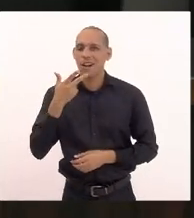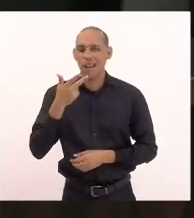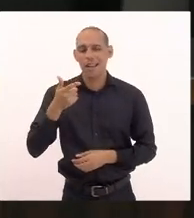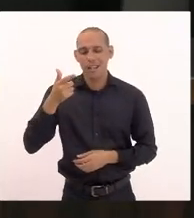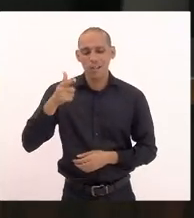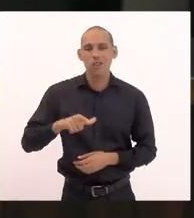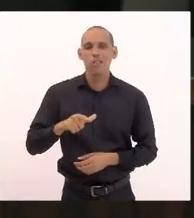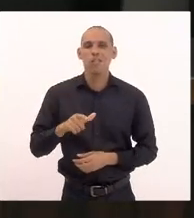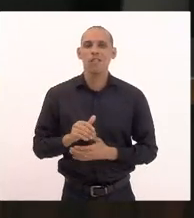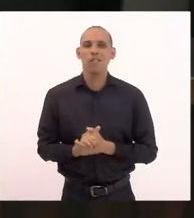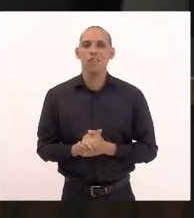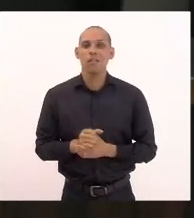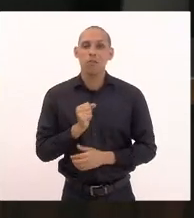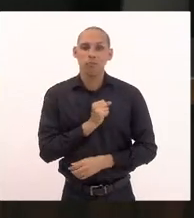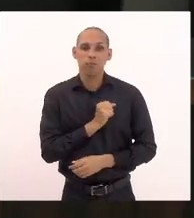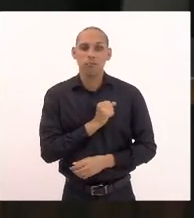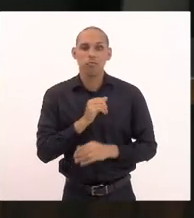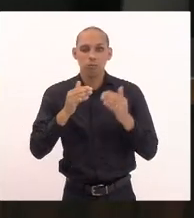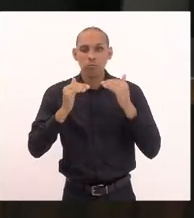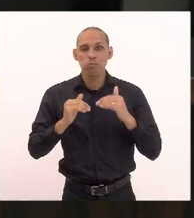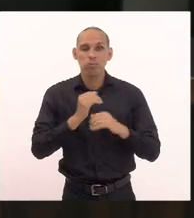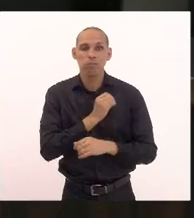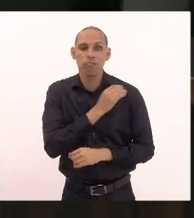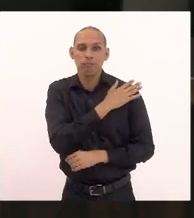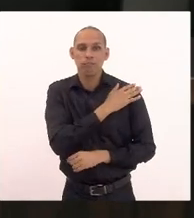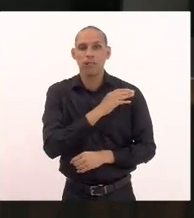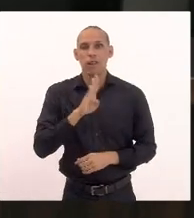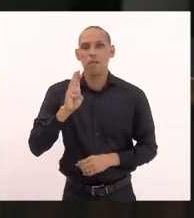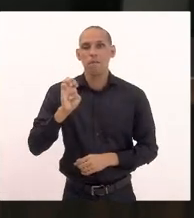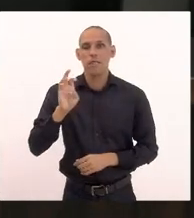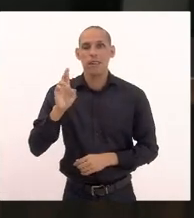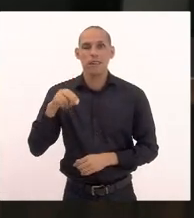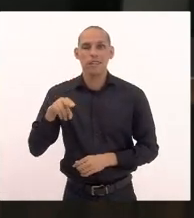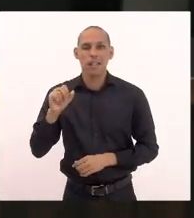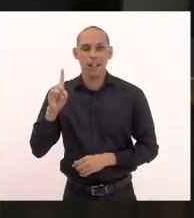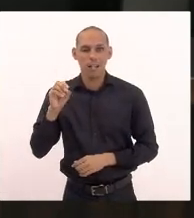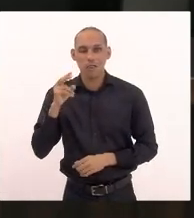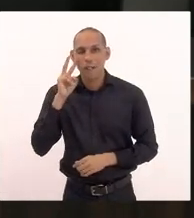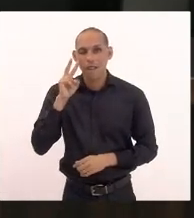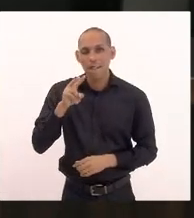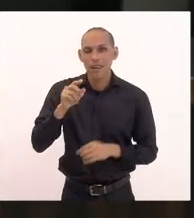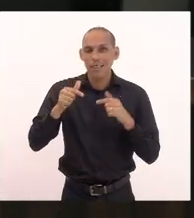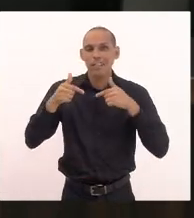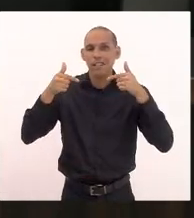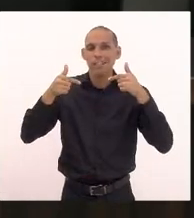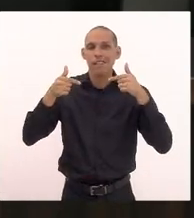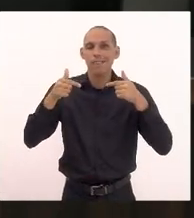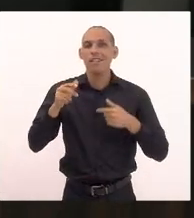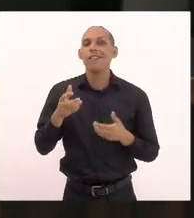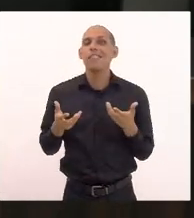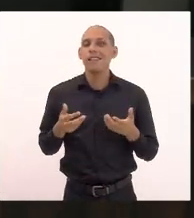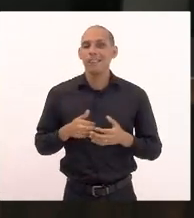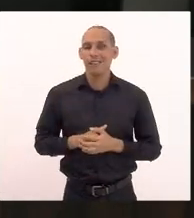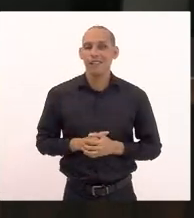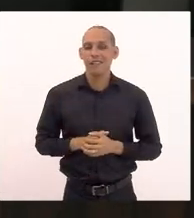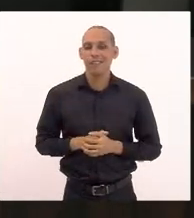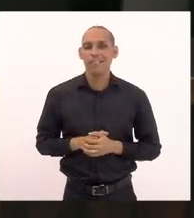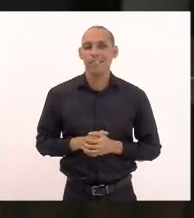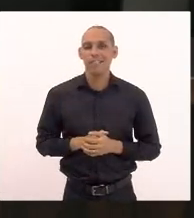repito, deputado Subtenente Bernard. Deixa eu ver o sorriso, Bernard.